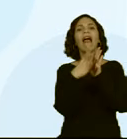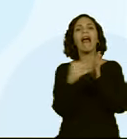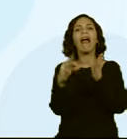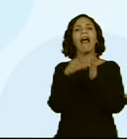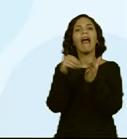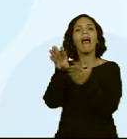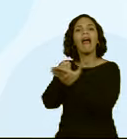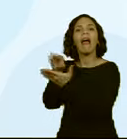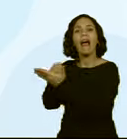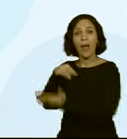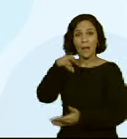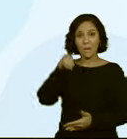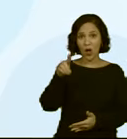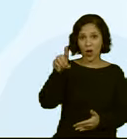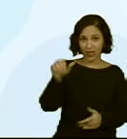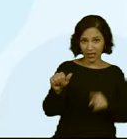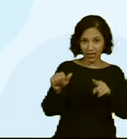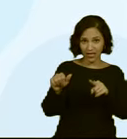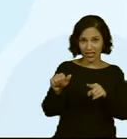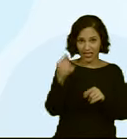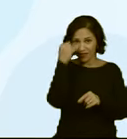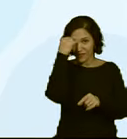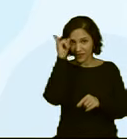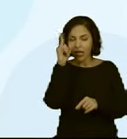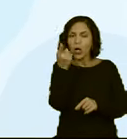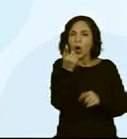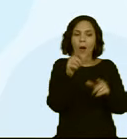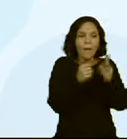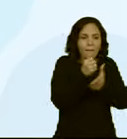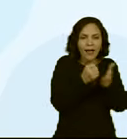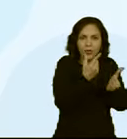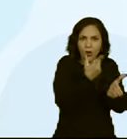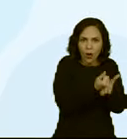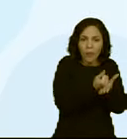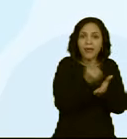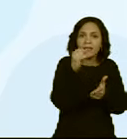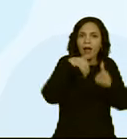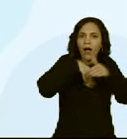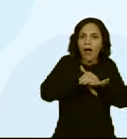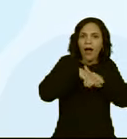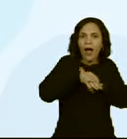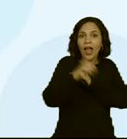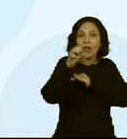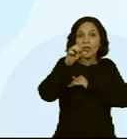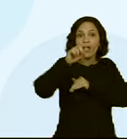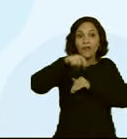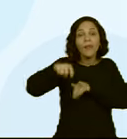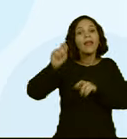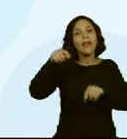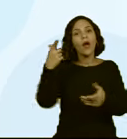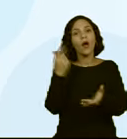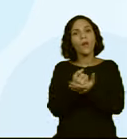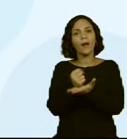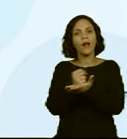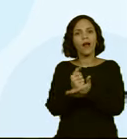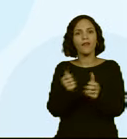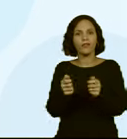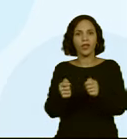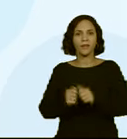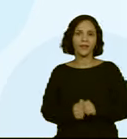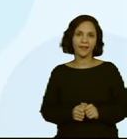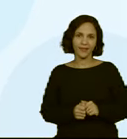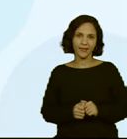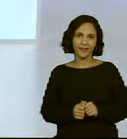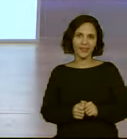em aproximadamente nove meses juntando esse recurso eles vão conseguir comprar o videogame tá